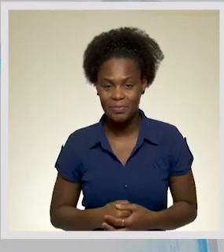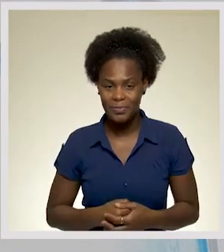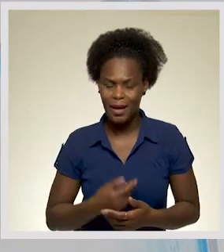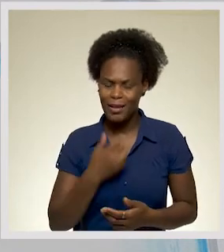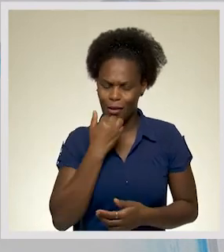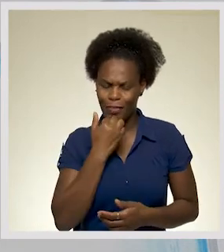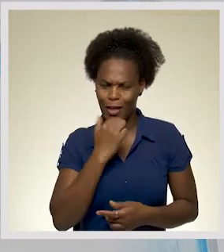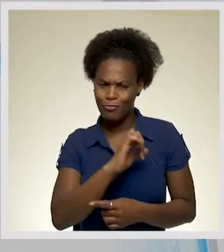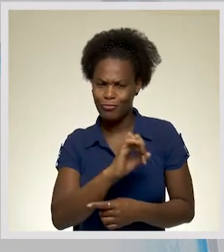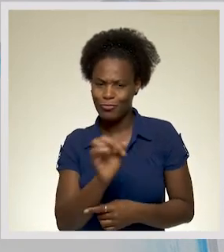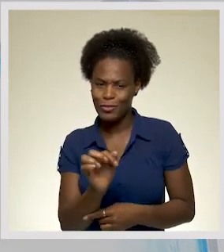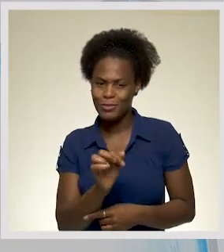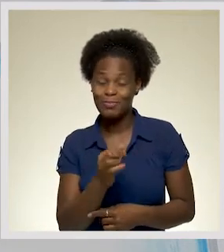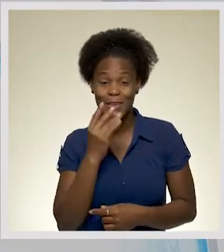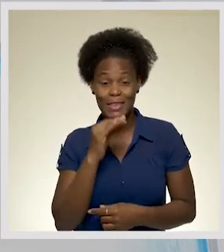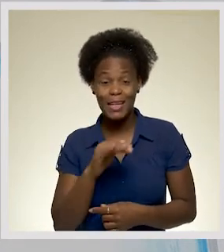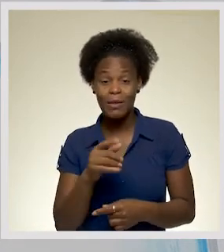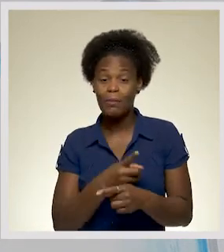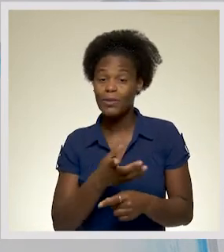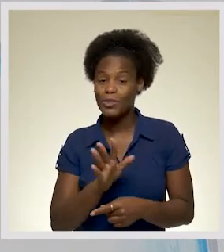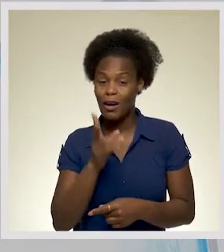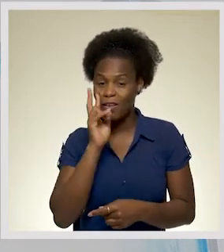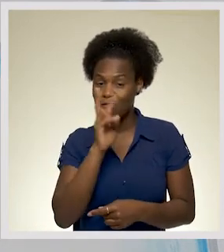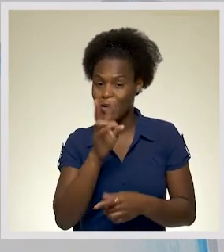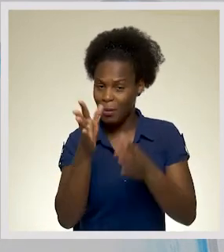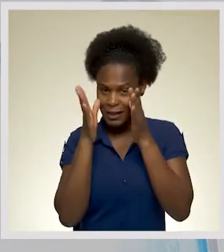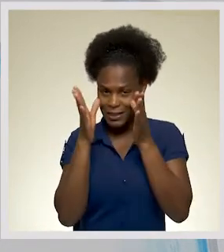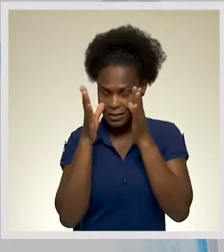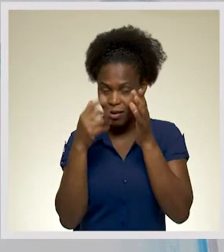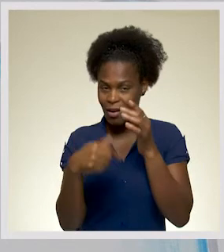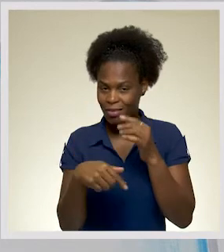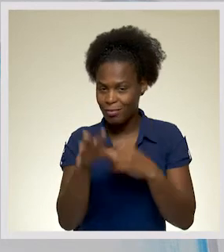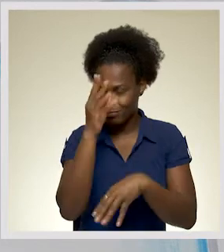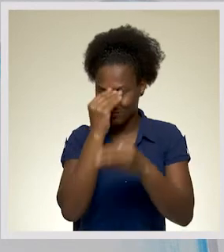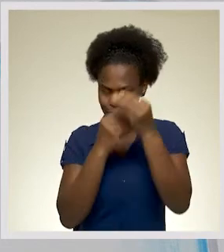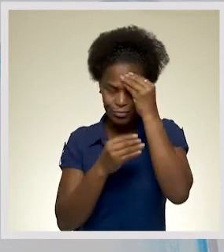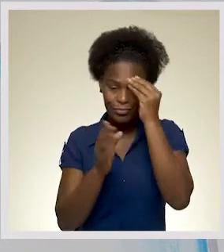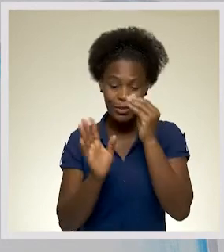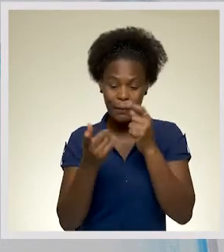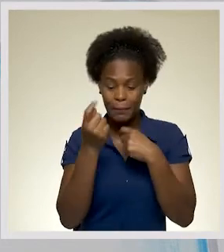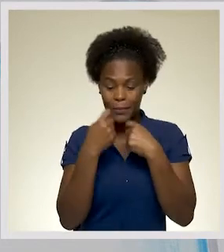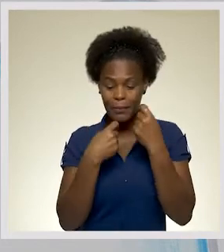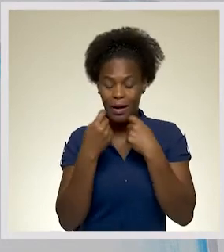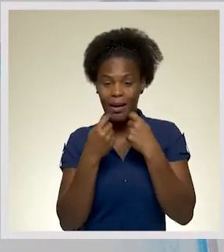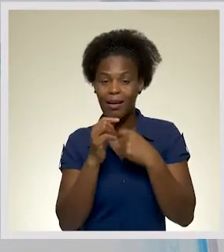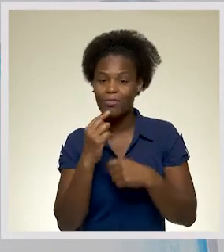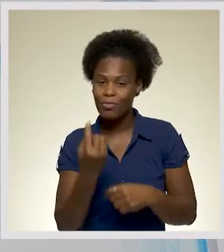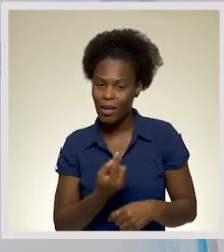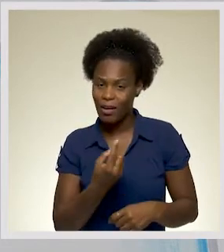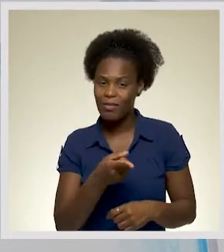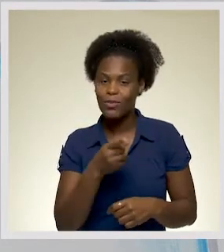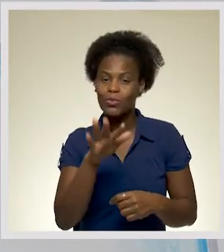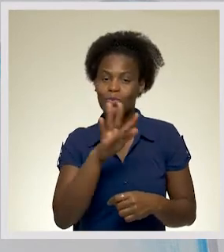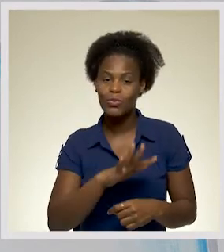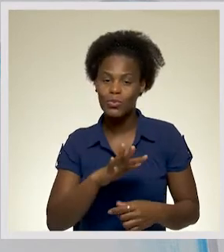meninos, porque já vi que estão atentos e já aprenderam as expressões que devem utilizar.